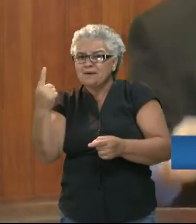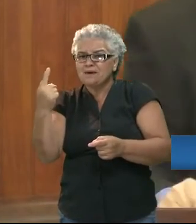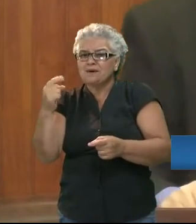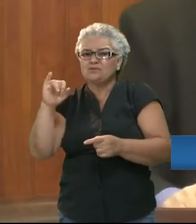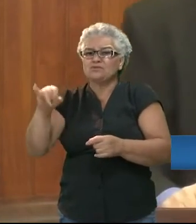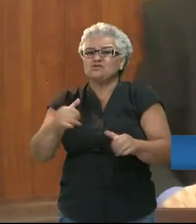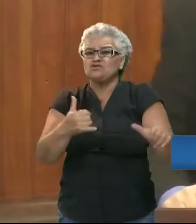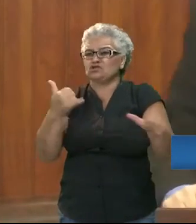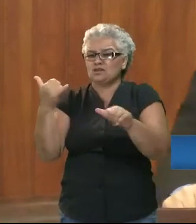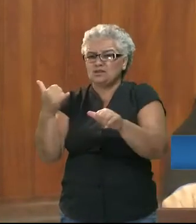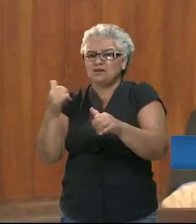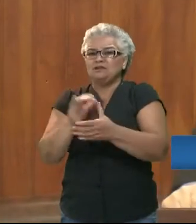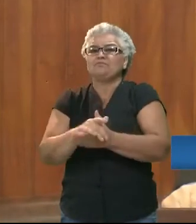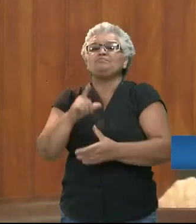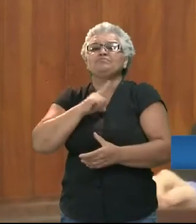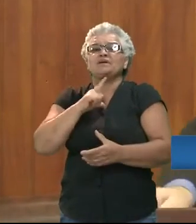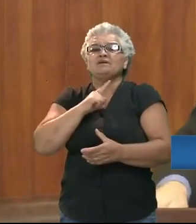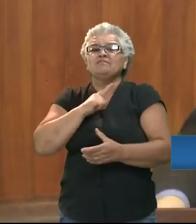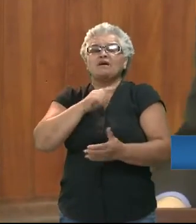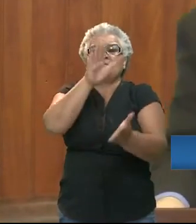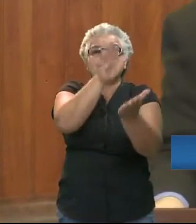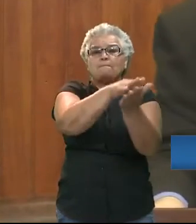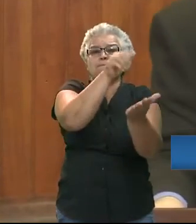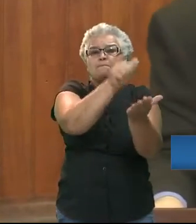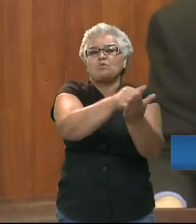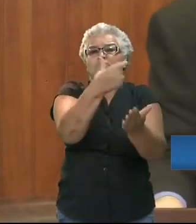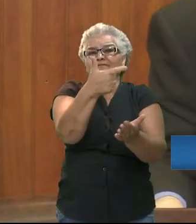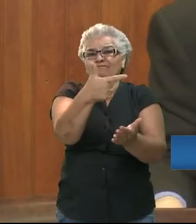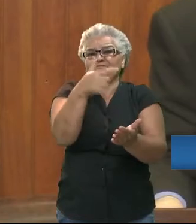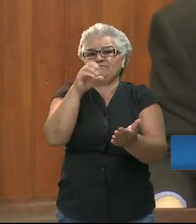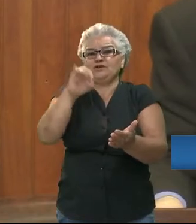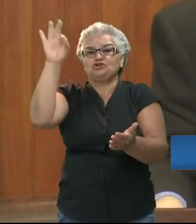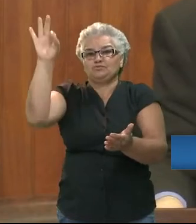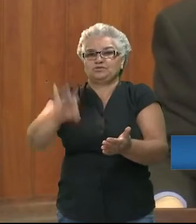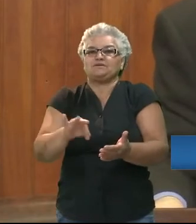multa de 20% só para entrar na dívida ativa.